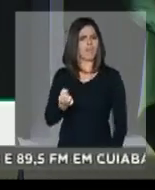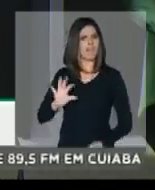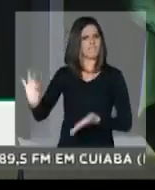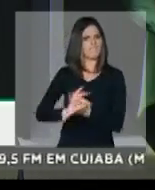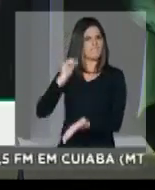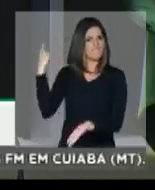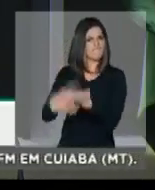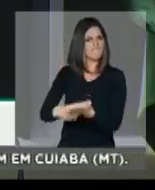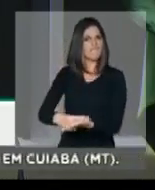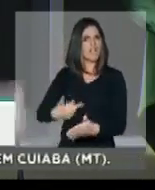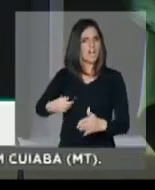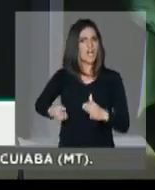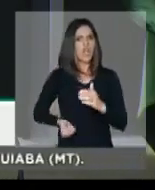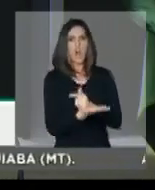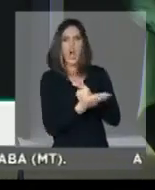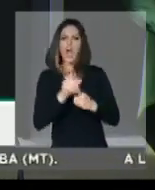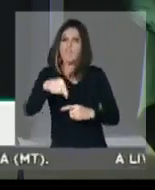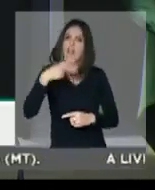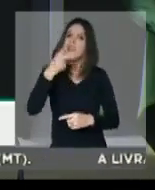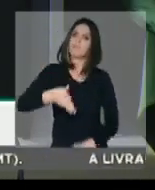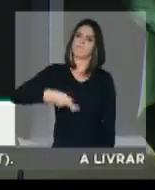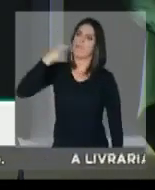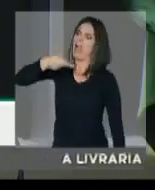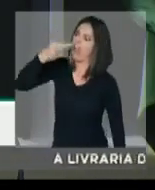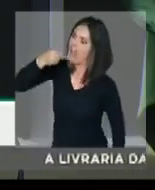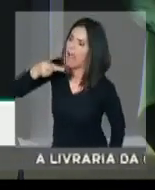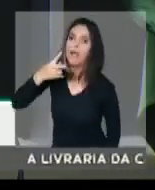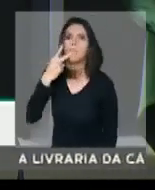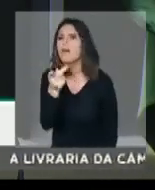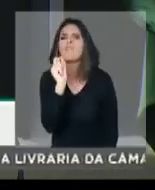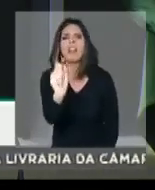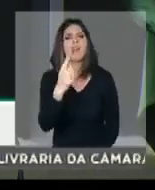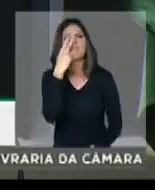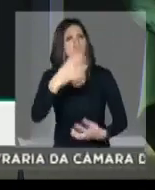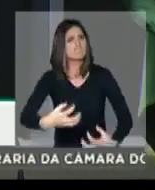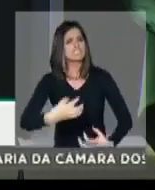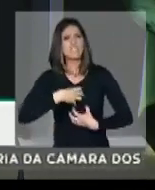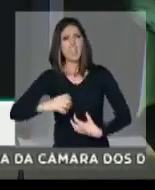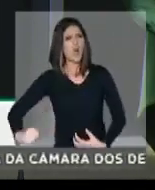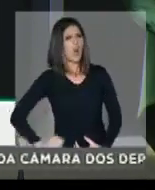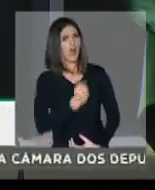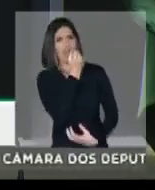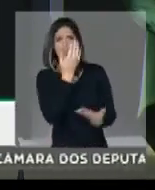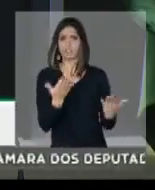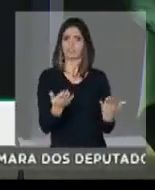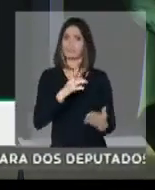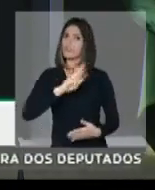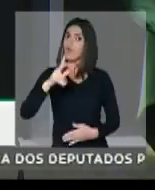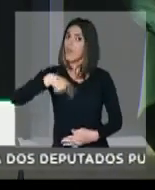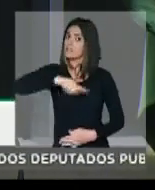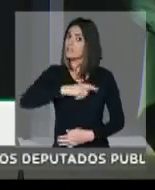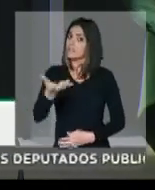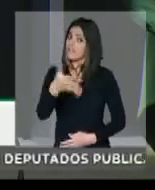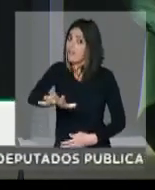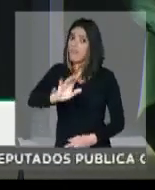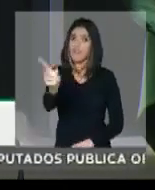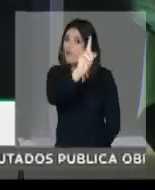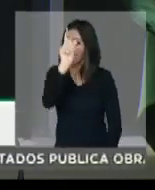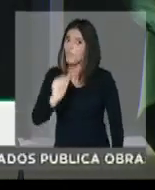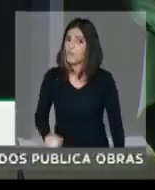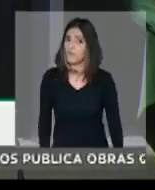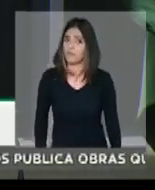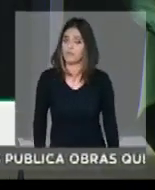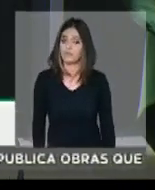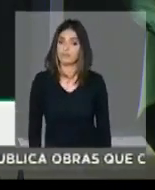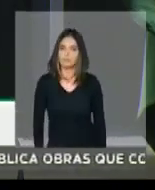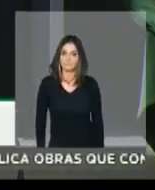caneta. Todas as vezes que abre a boca para transmitir um sentimento de ódio. E não é isso que nós queremos.